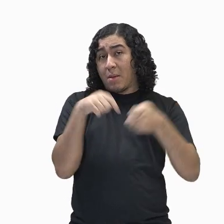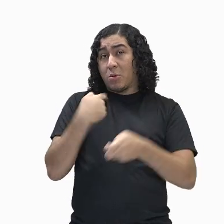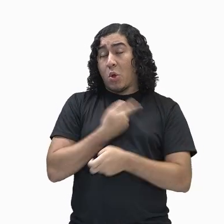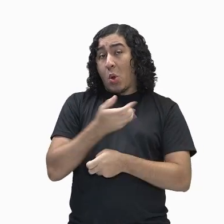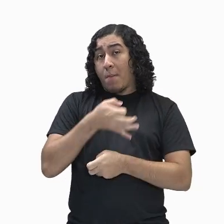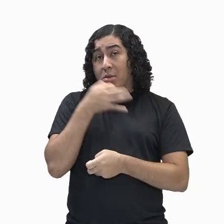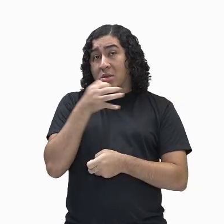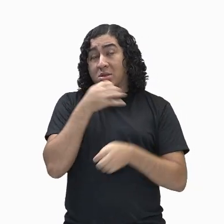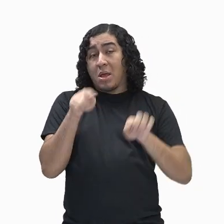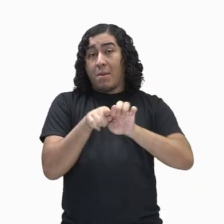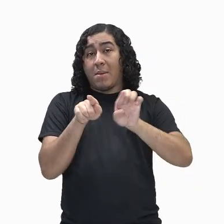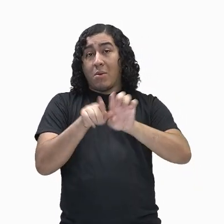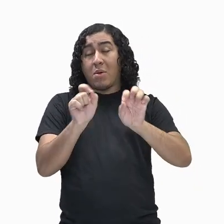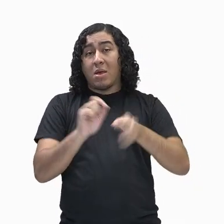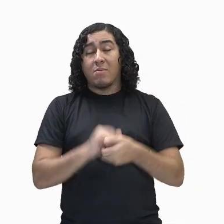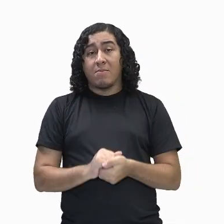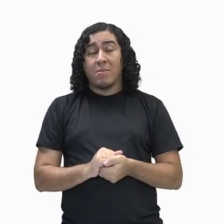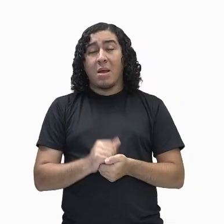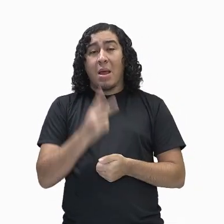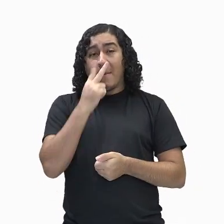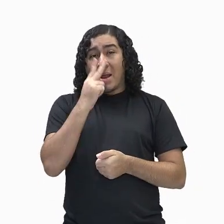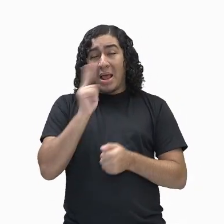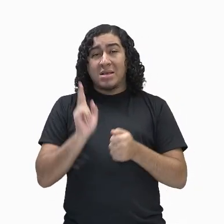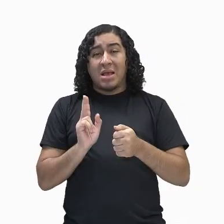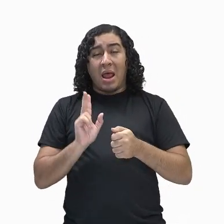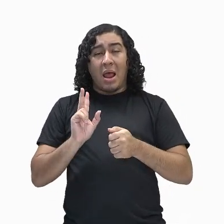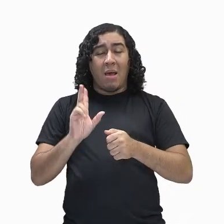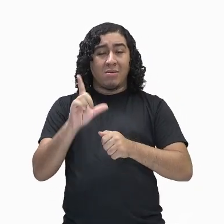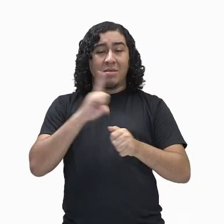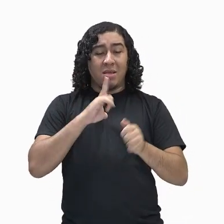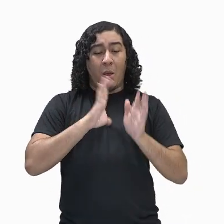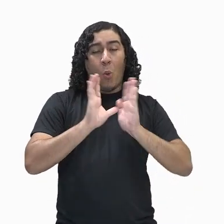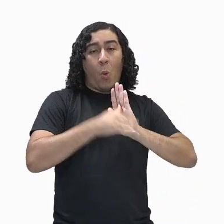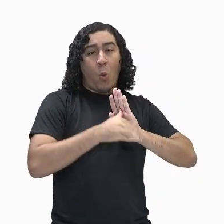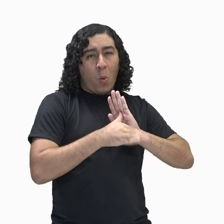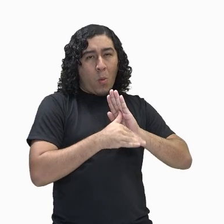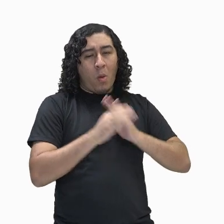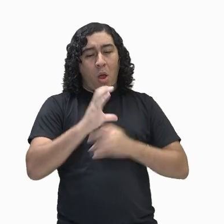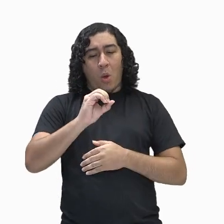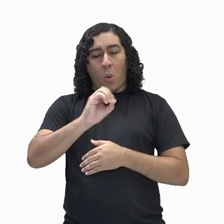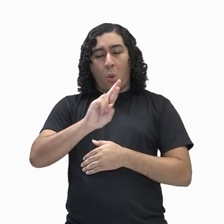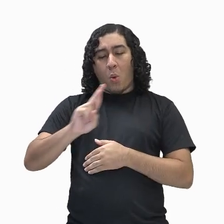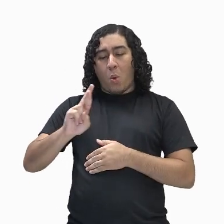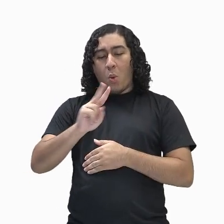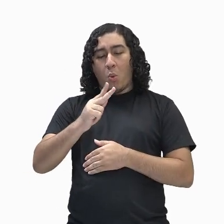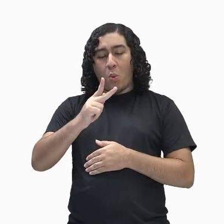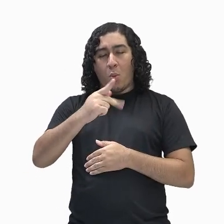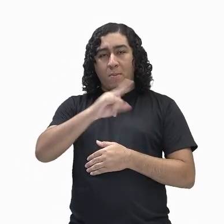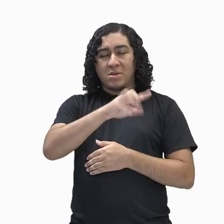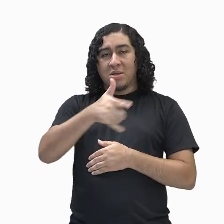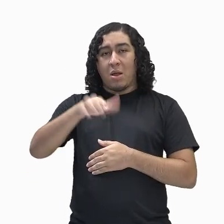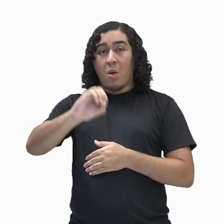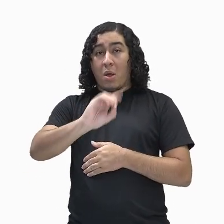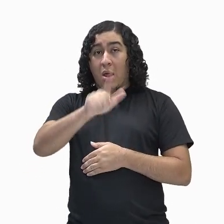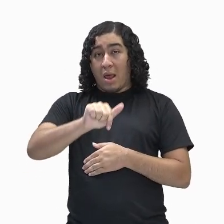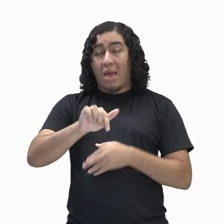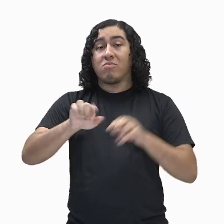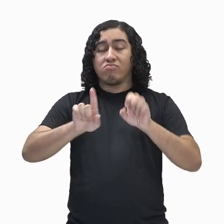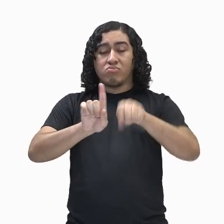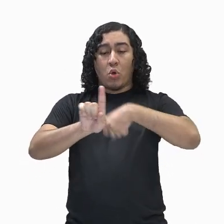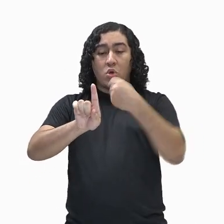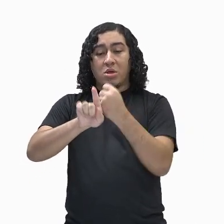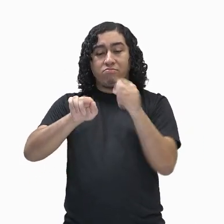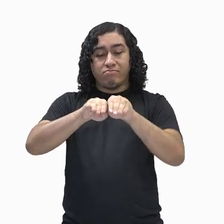a corrupção. Isso também é uma grande causa da desigualdade social.